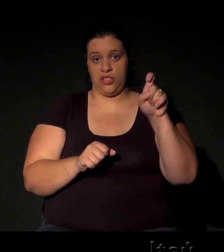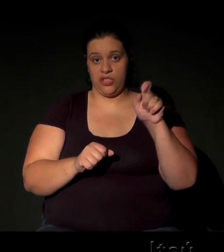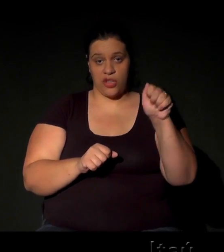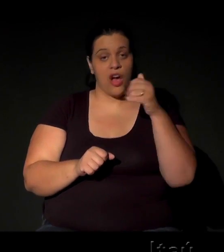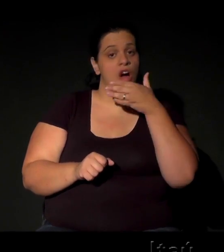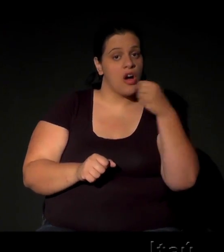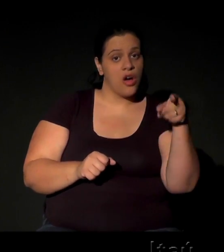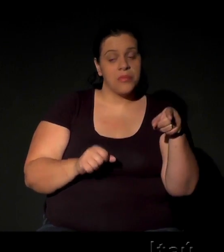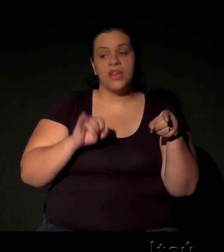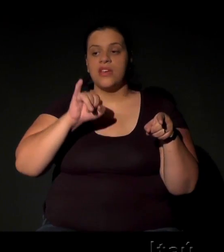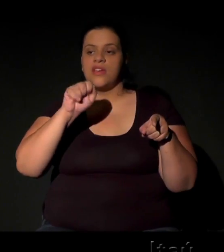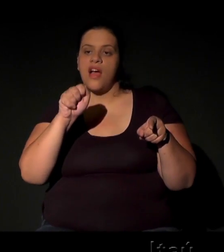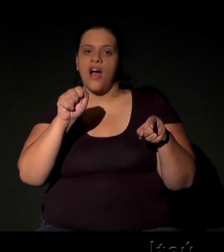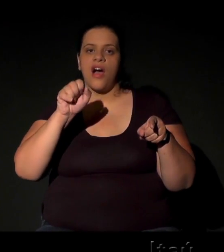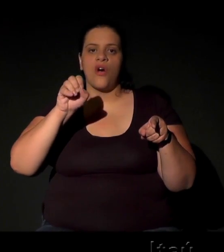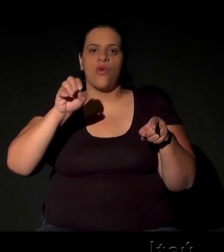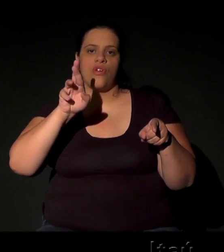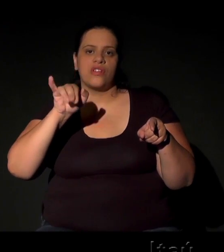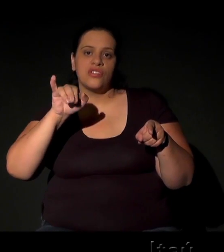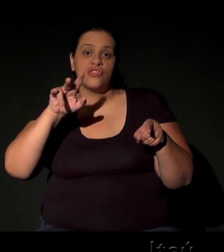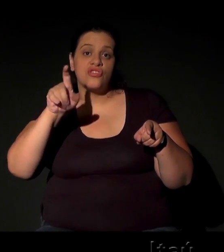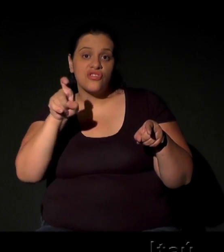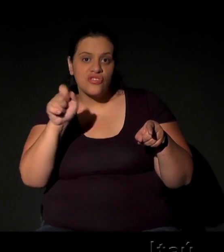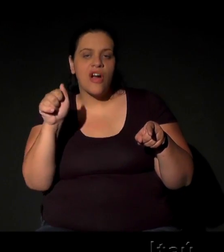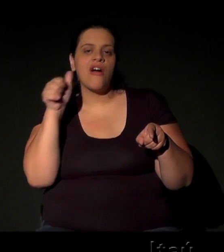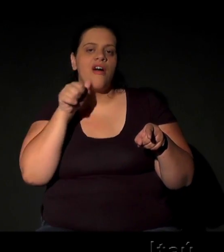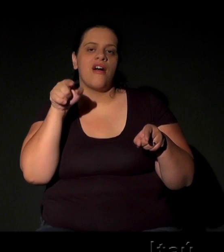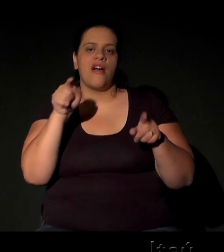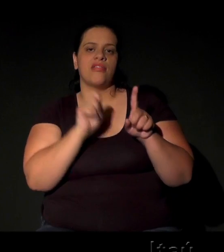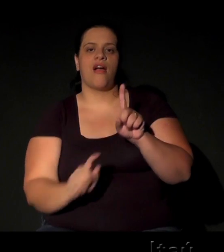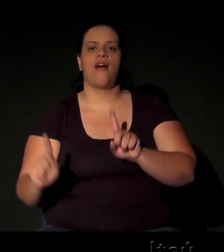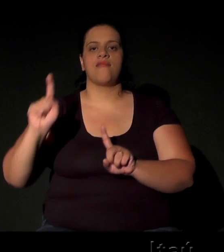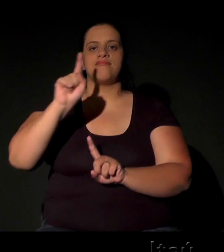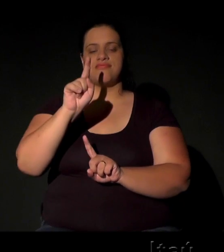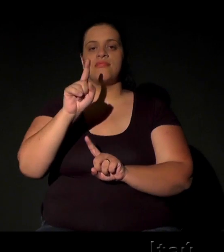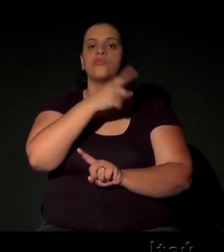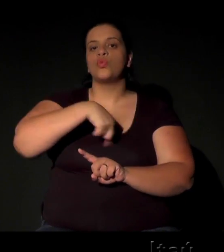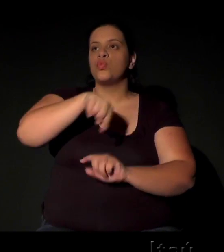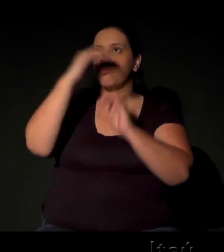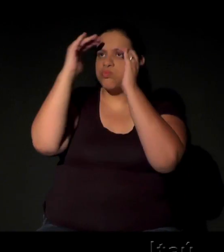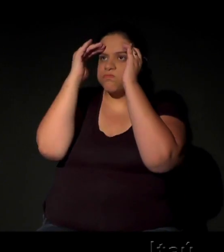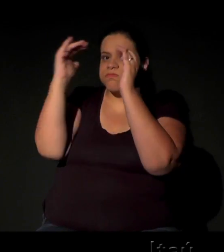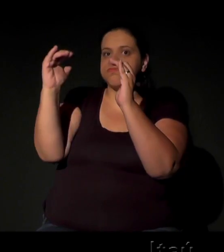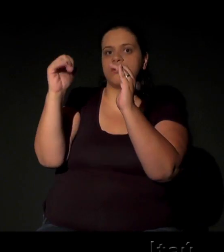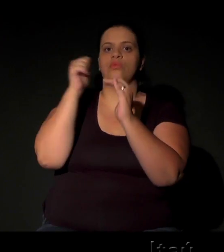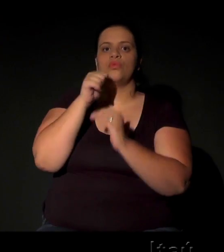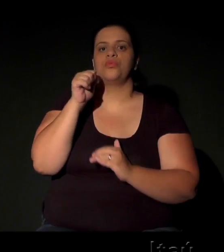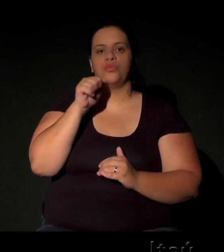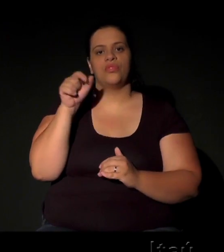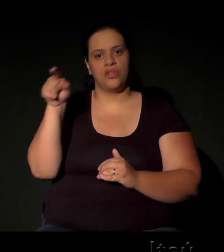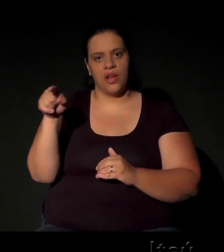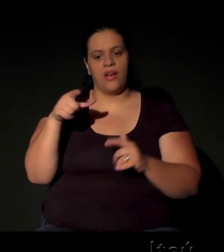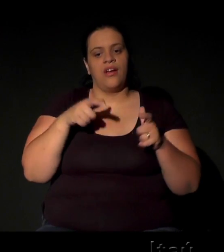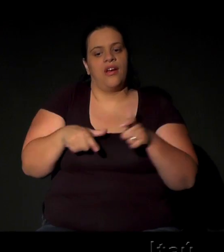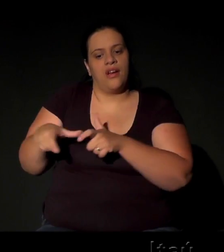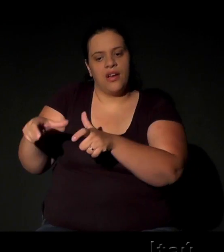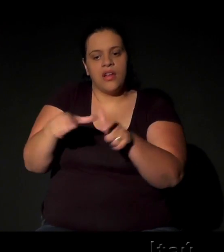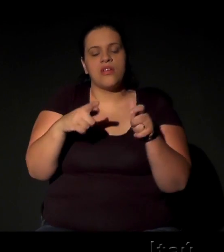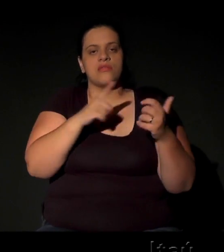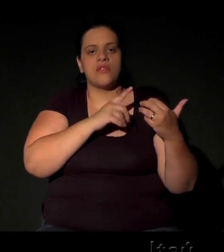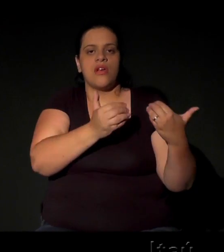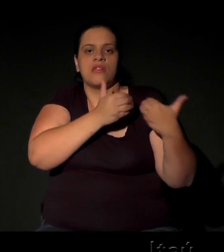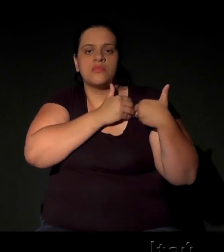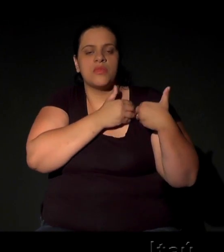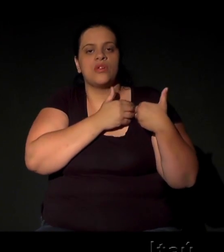no candomblé as mulheres elas podem assumir esse cargo máximo e são respeitadas dentro desses espaços e são grande responsáveis